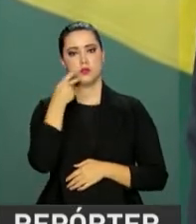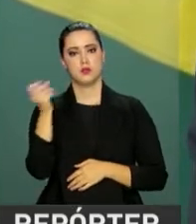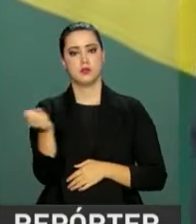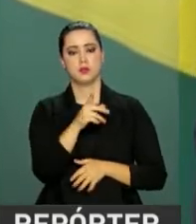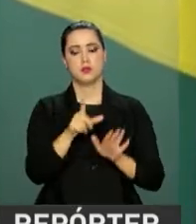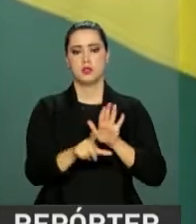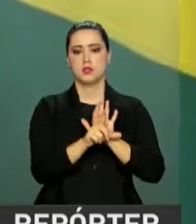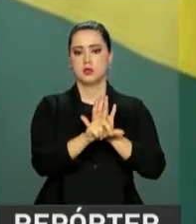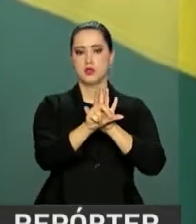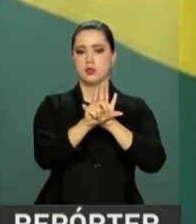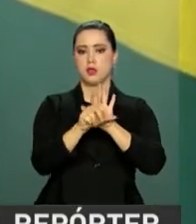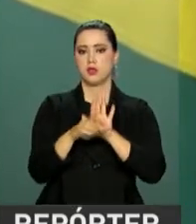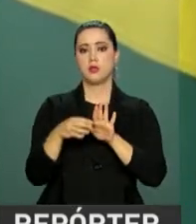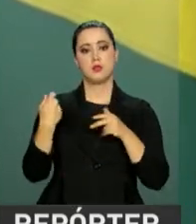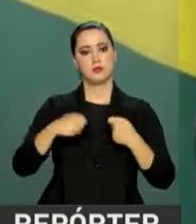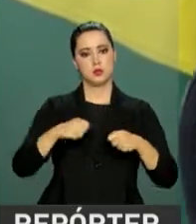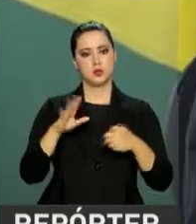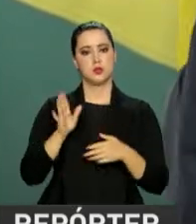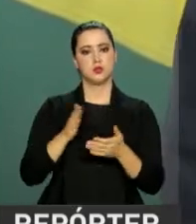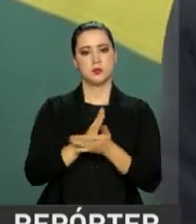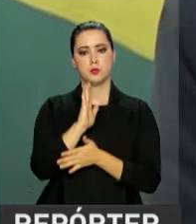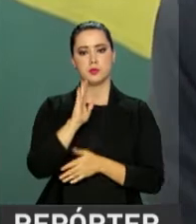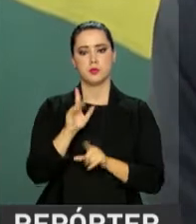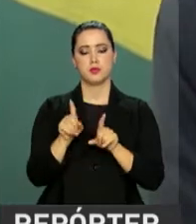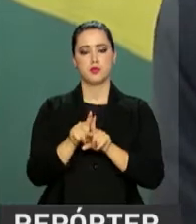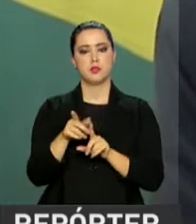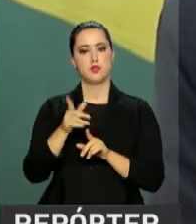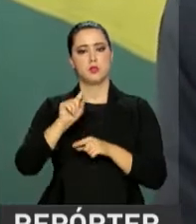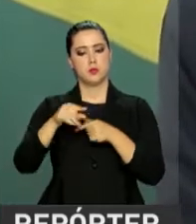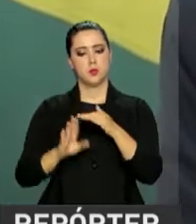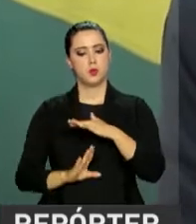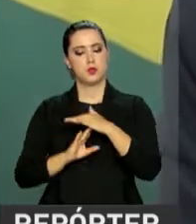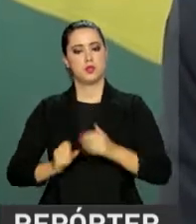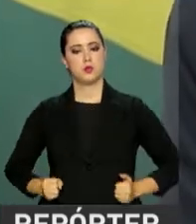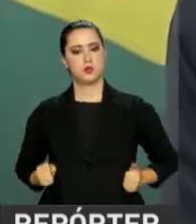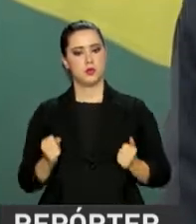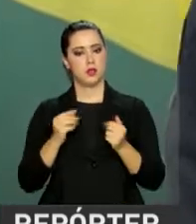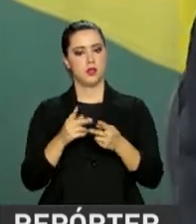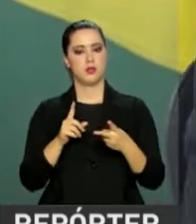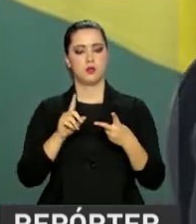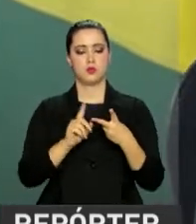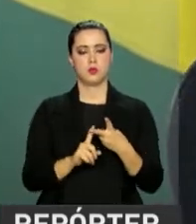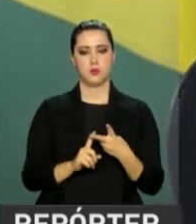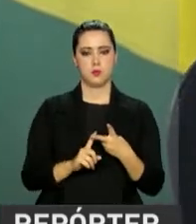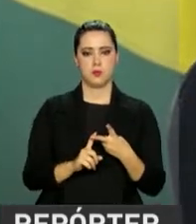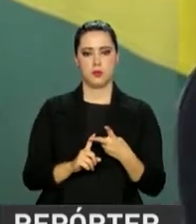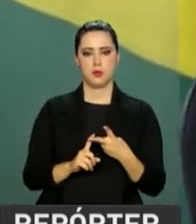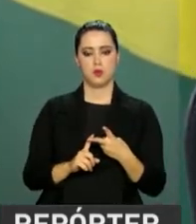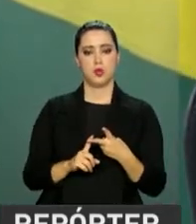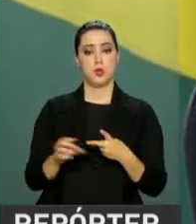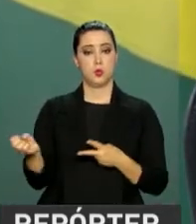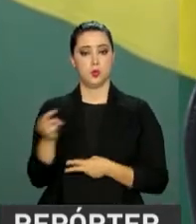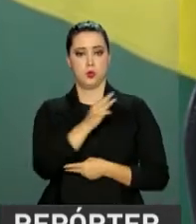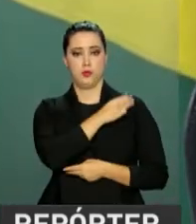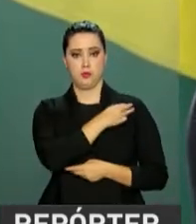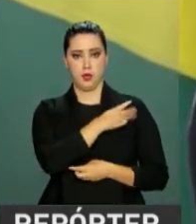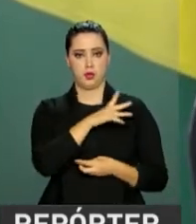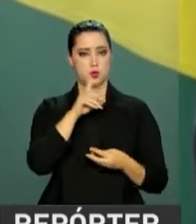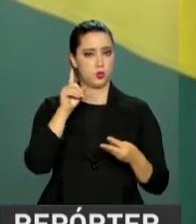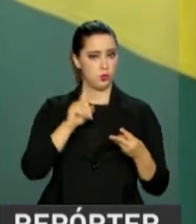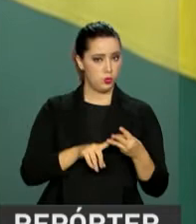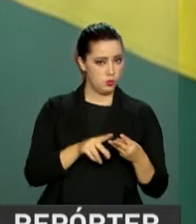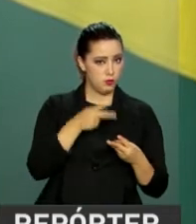fizemos e estava depois de passar pelo teto dos gastos pelo apelo pela reforma do ensino médio está falando